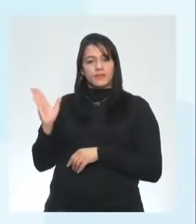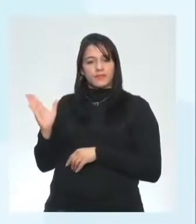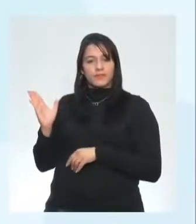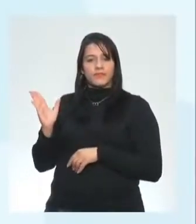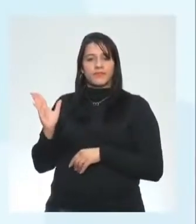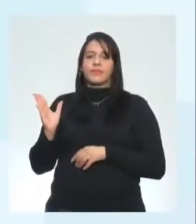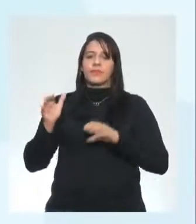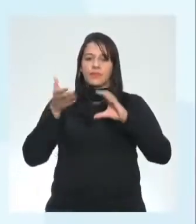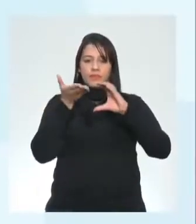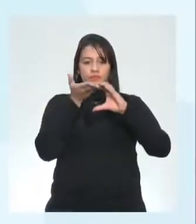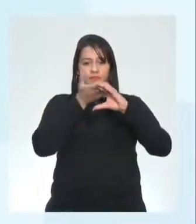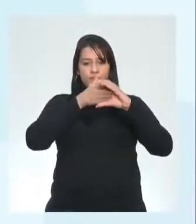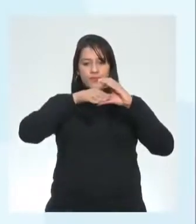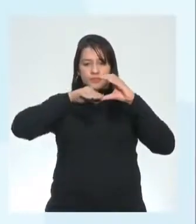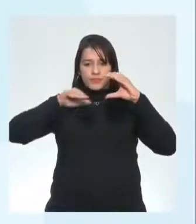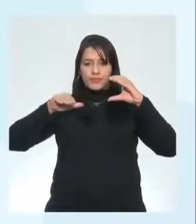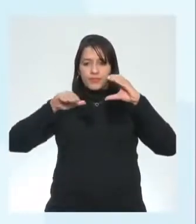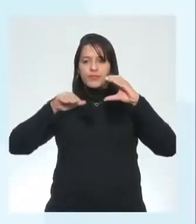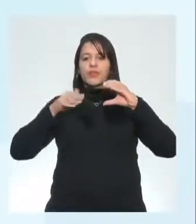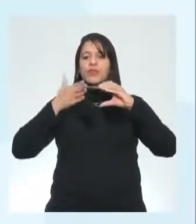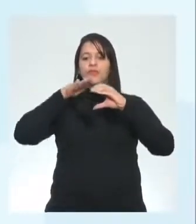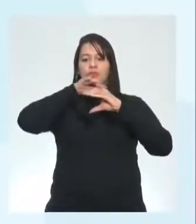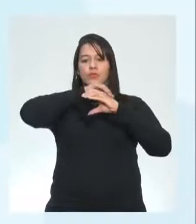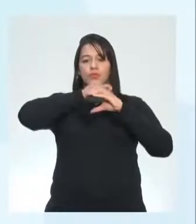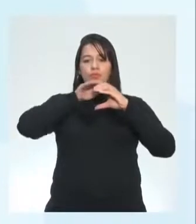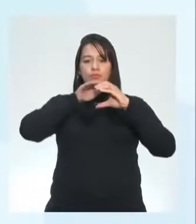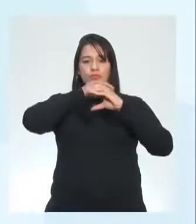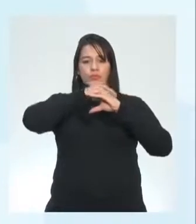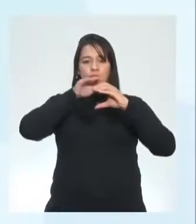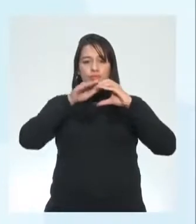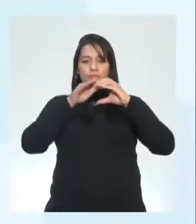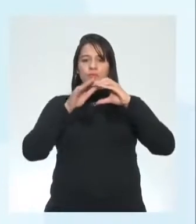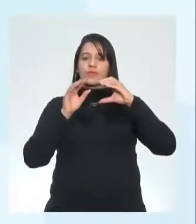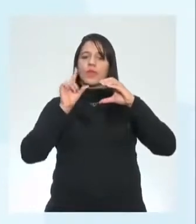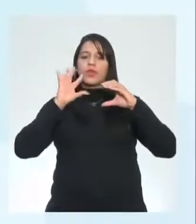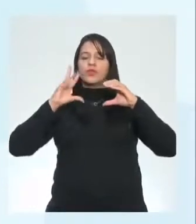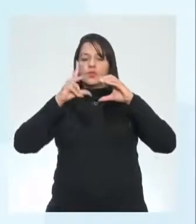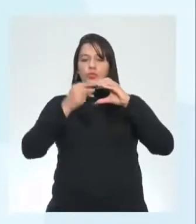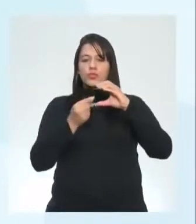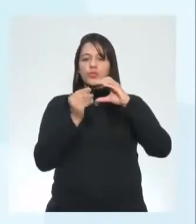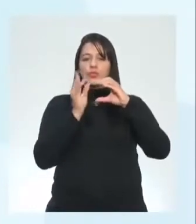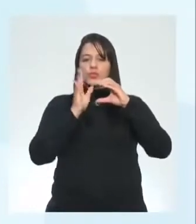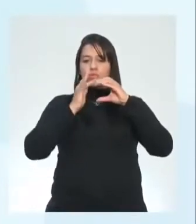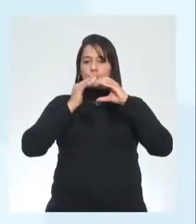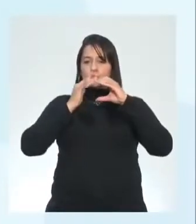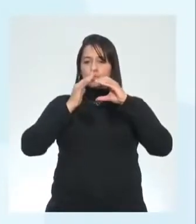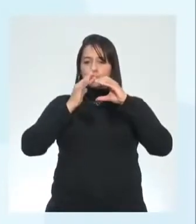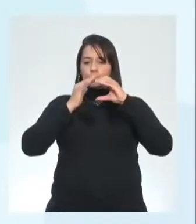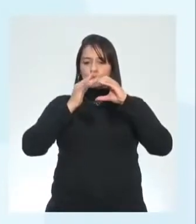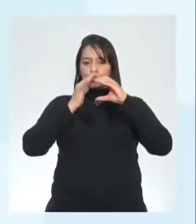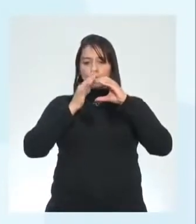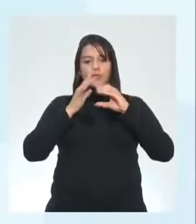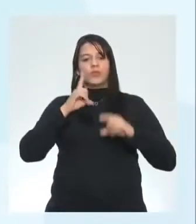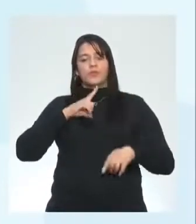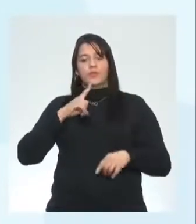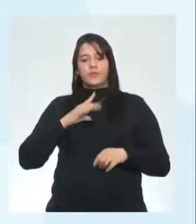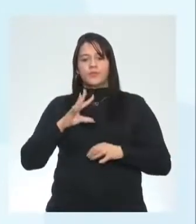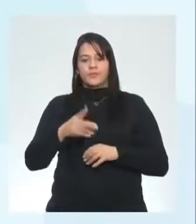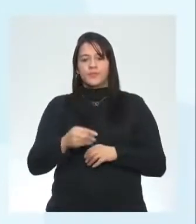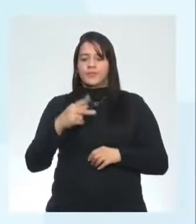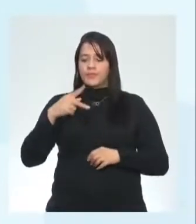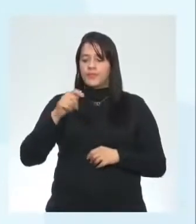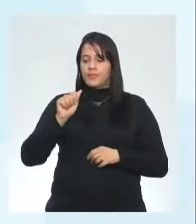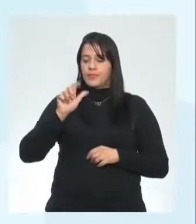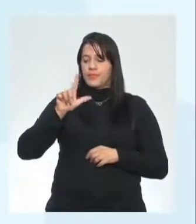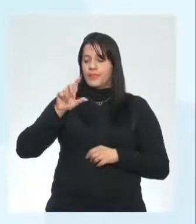junto com a superfície interna das pálpebras, que tudo isso vai formar, então, uma parte conjuntiva. Já dentro